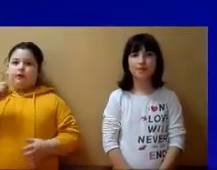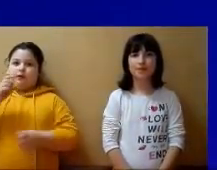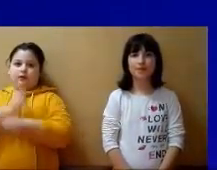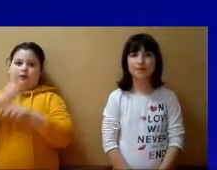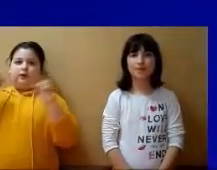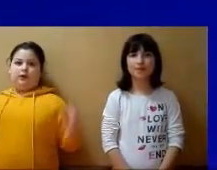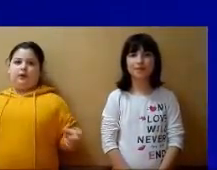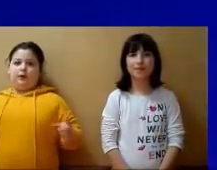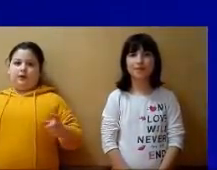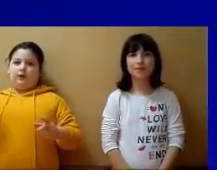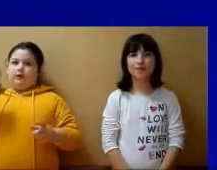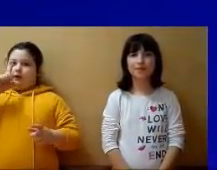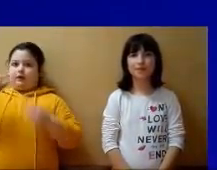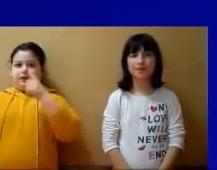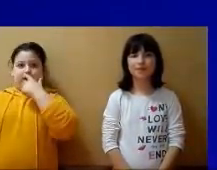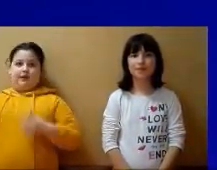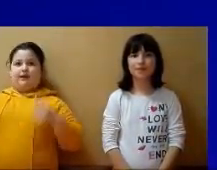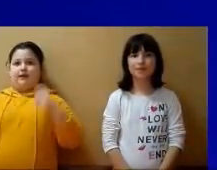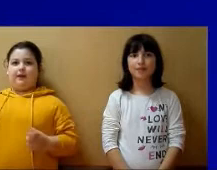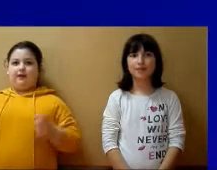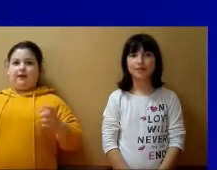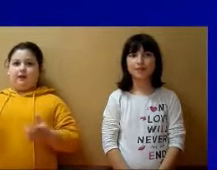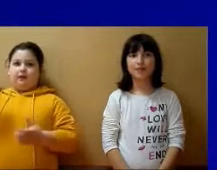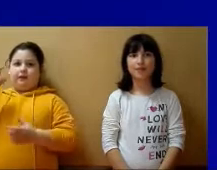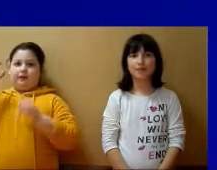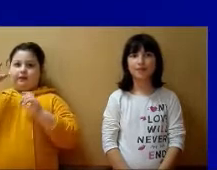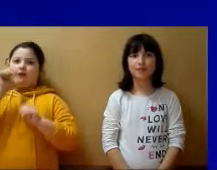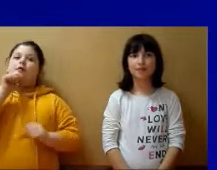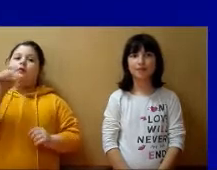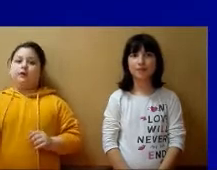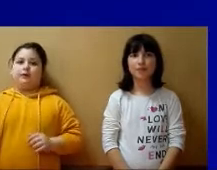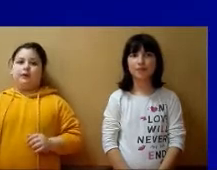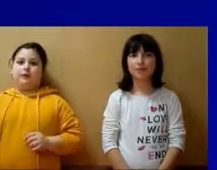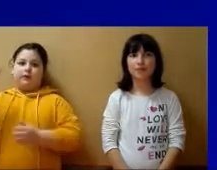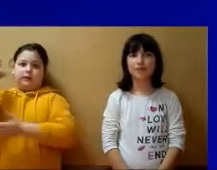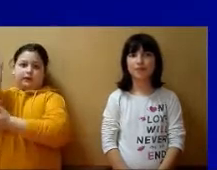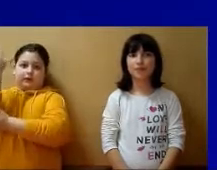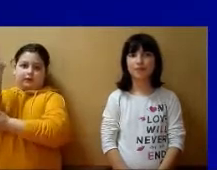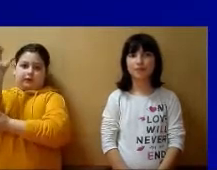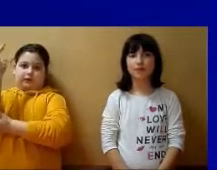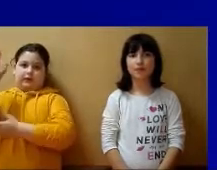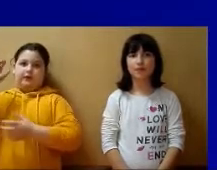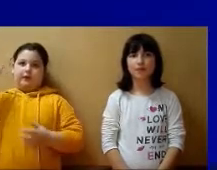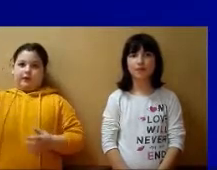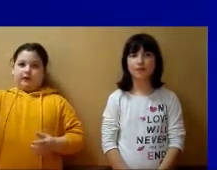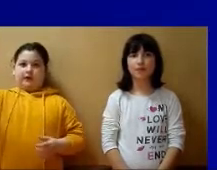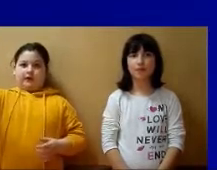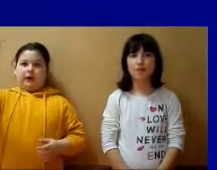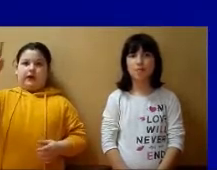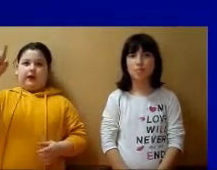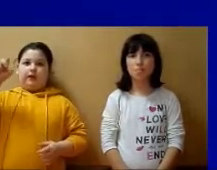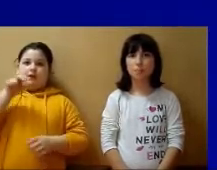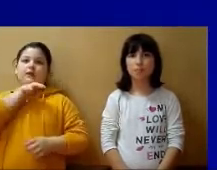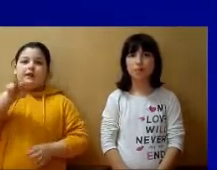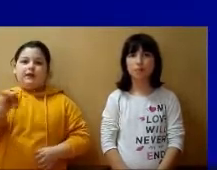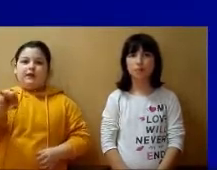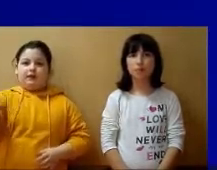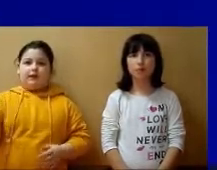afastarmos. Dizem que na floresta vive uma serpente monstruosa, maior do que podemos